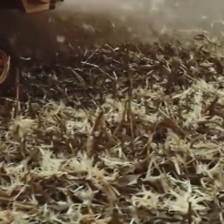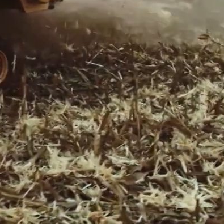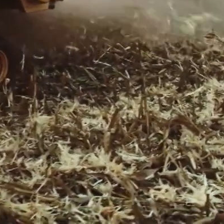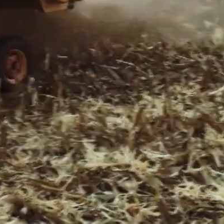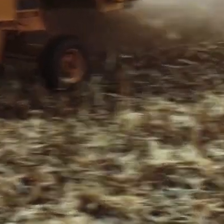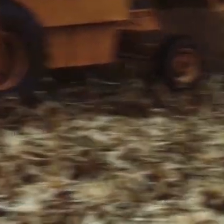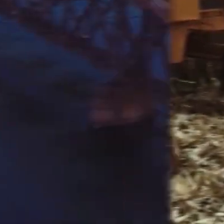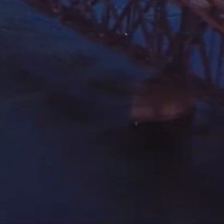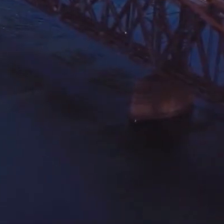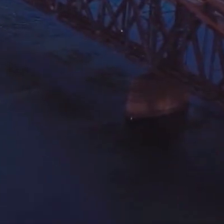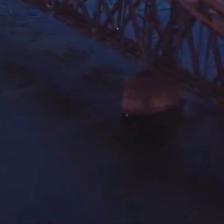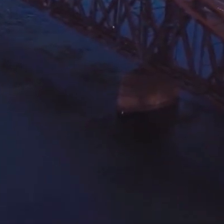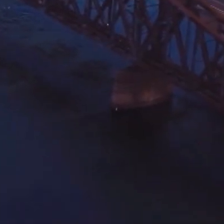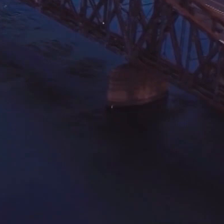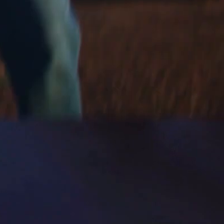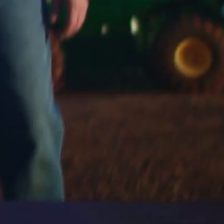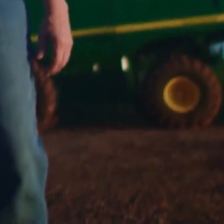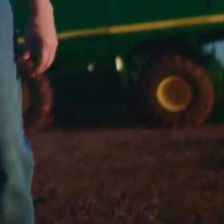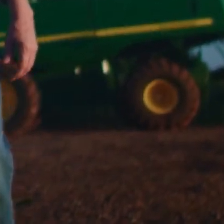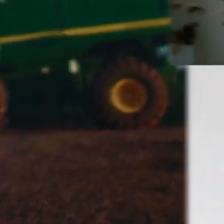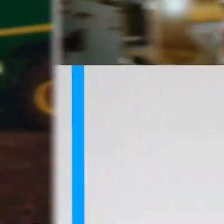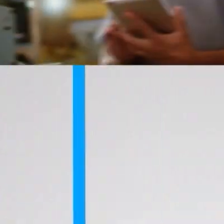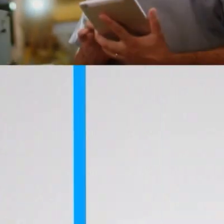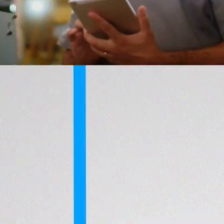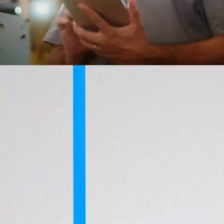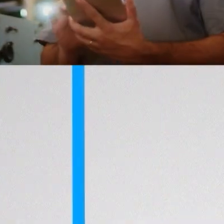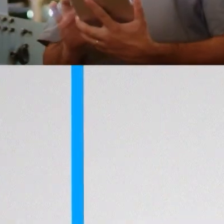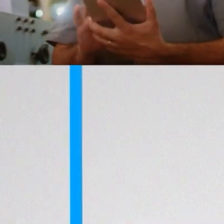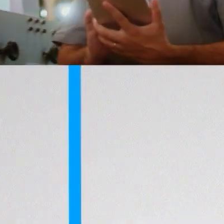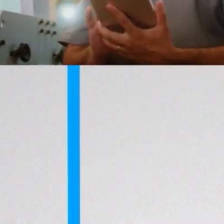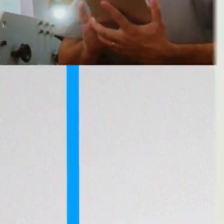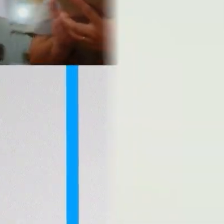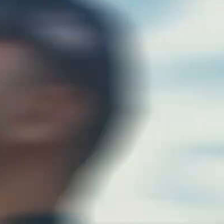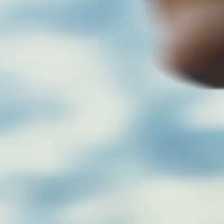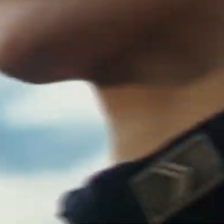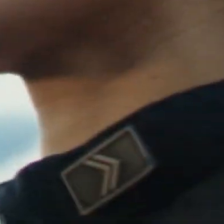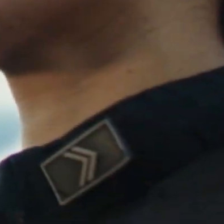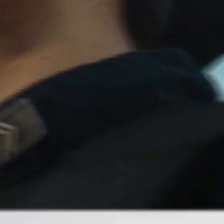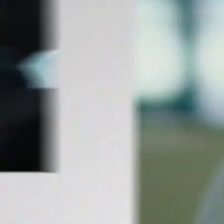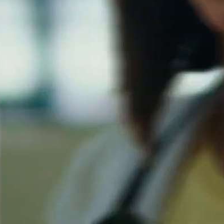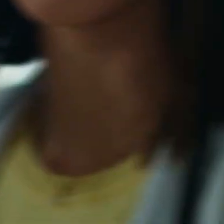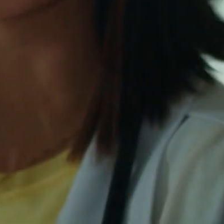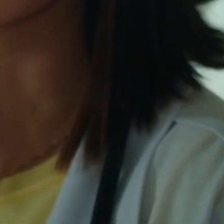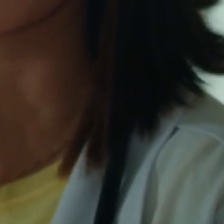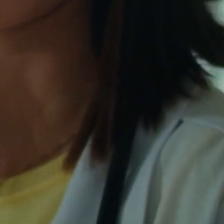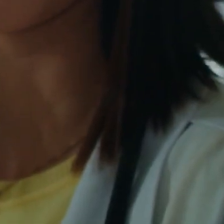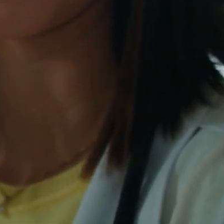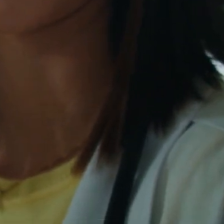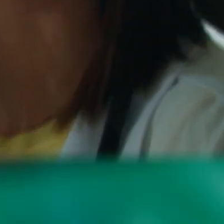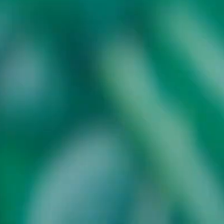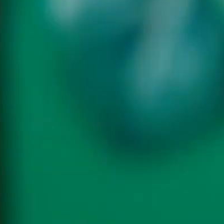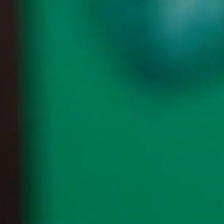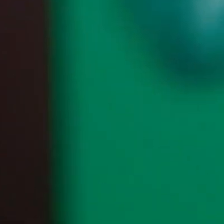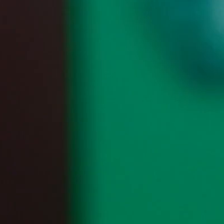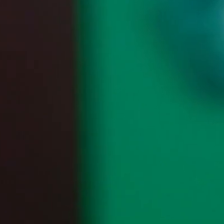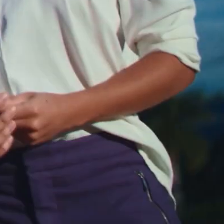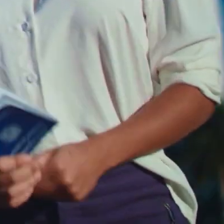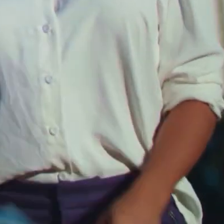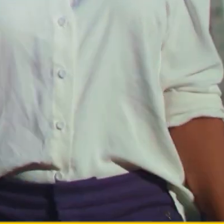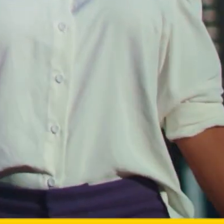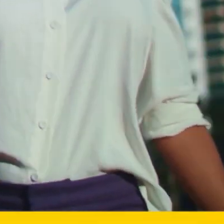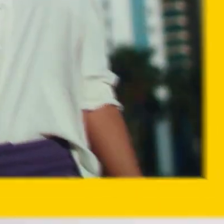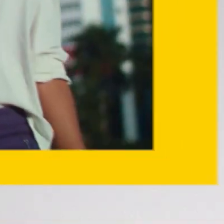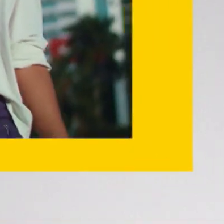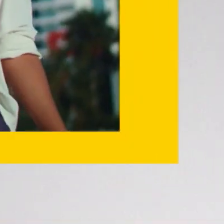Mato Grosso do Sul cresceu e segue em pleno desenvolvimento. Mas todo avanço impõe novos desafios.